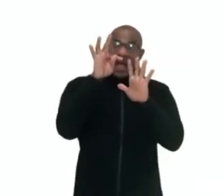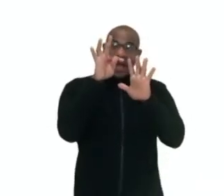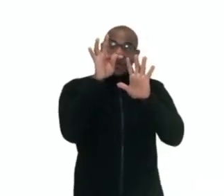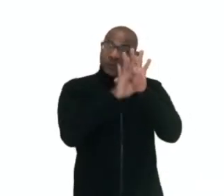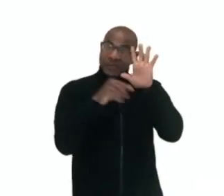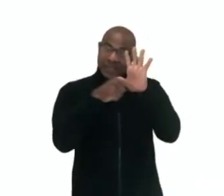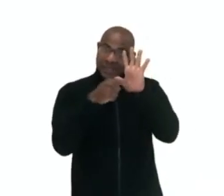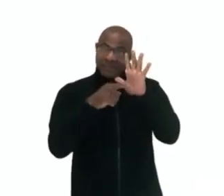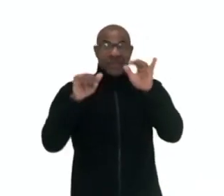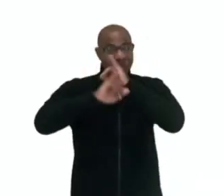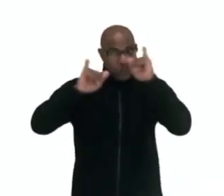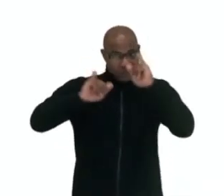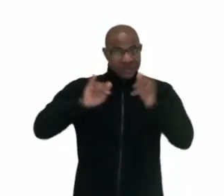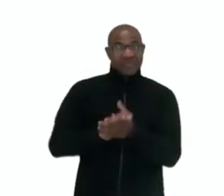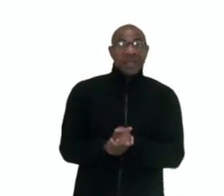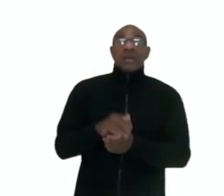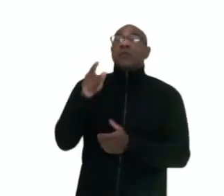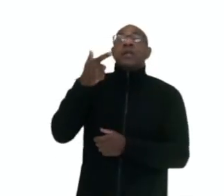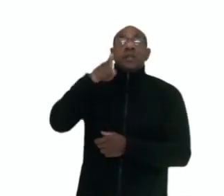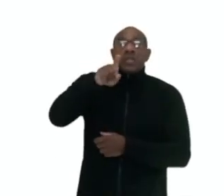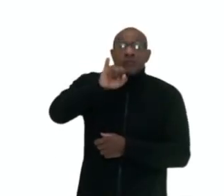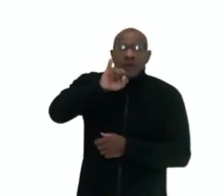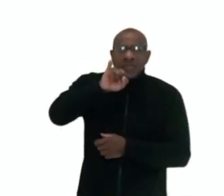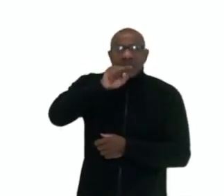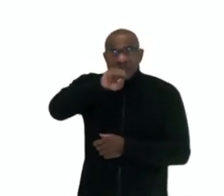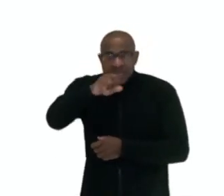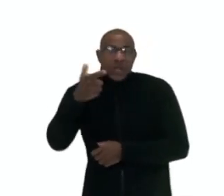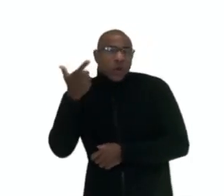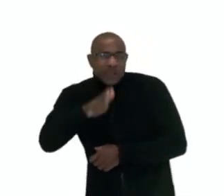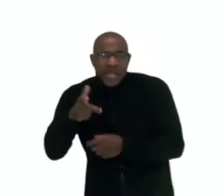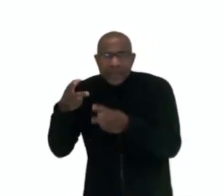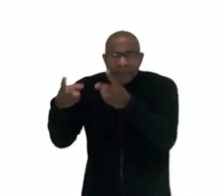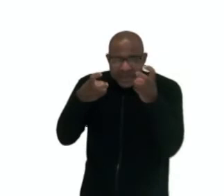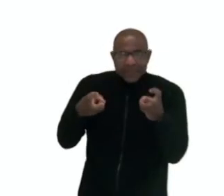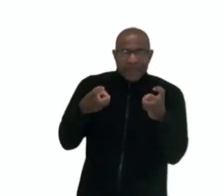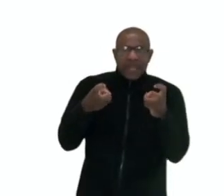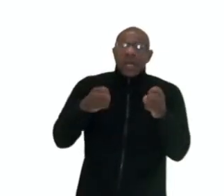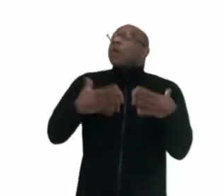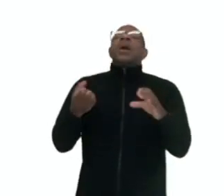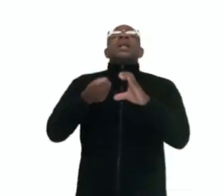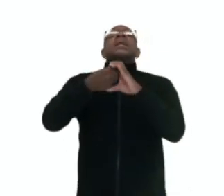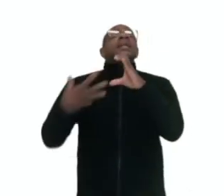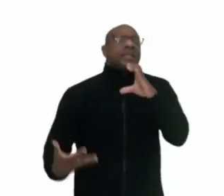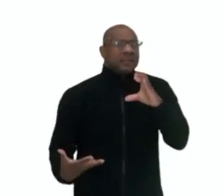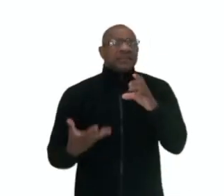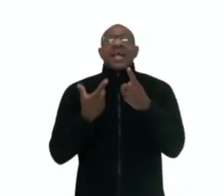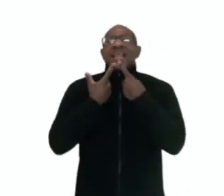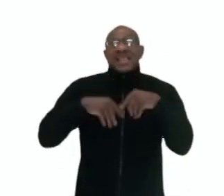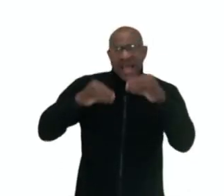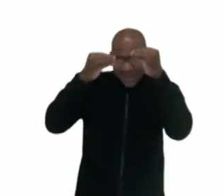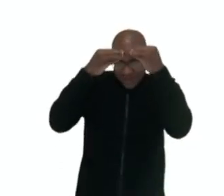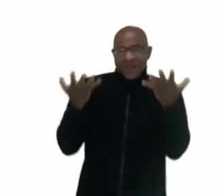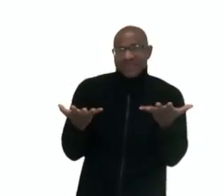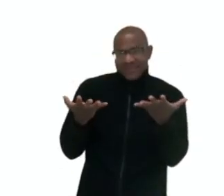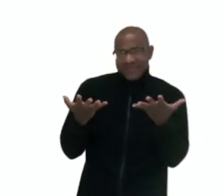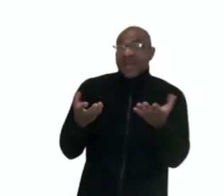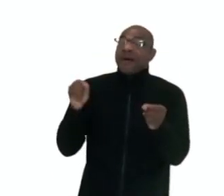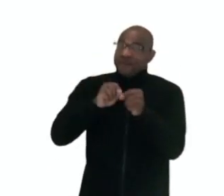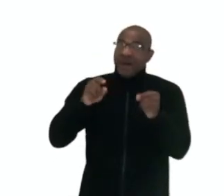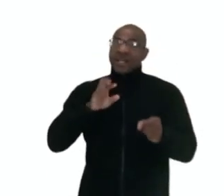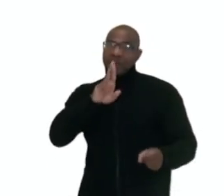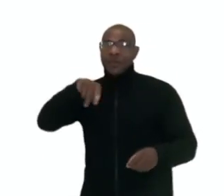se você consegue identificá-las. Então, quais são essas características da linguagem? Faz aí, eu te aguardo